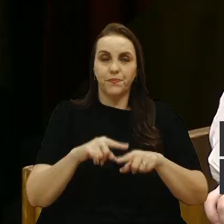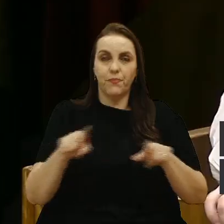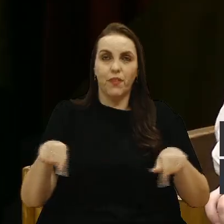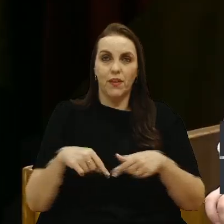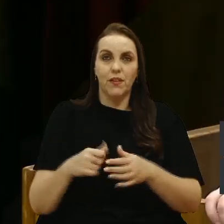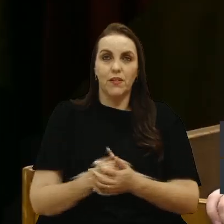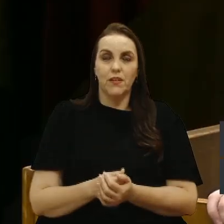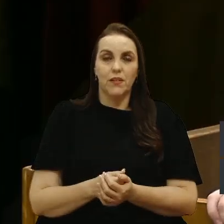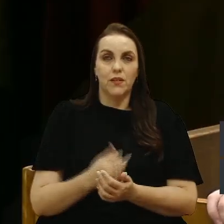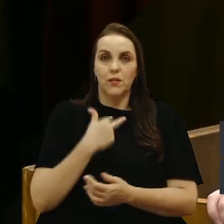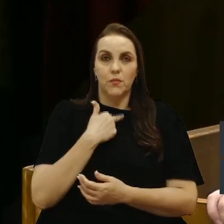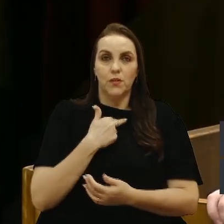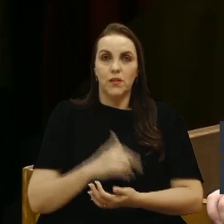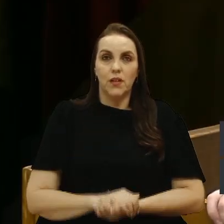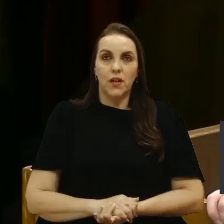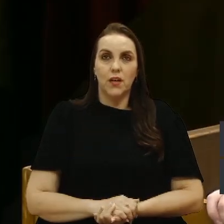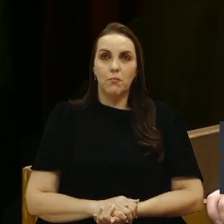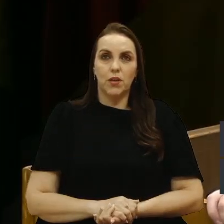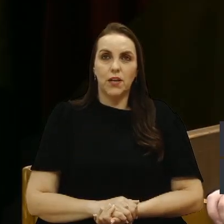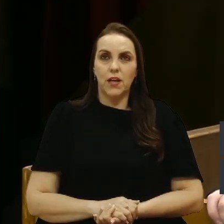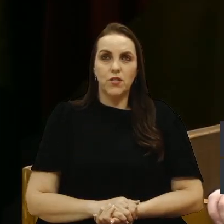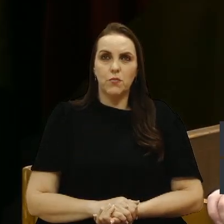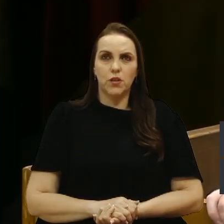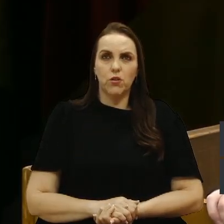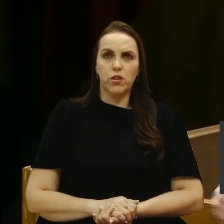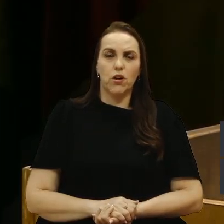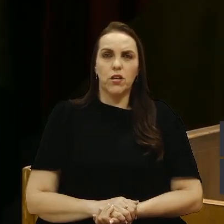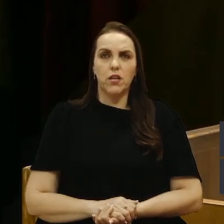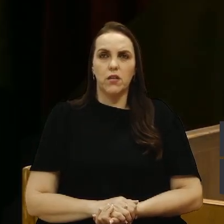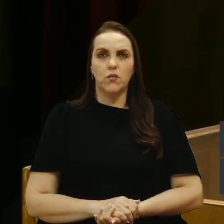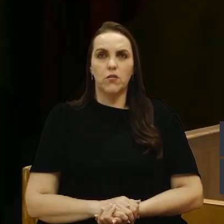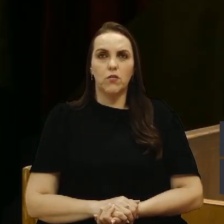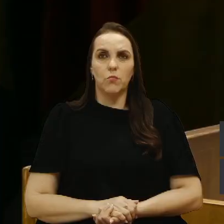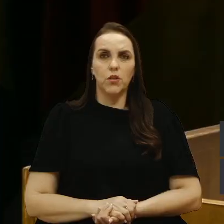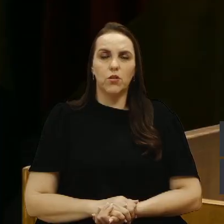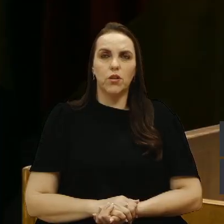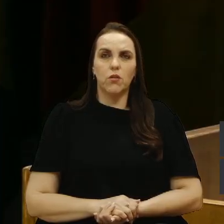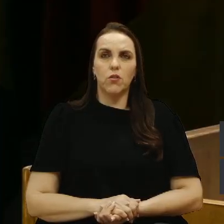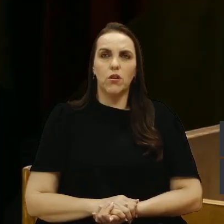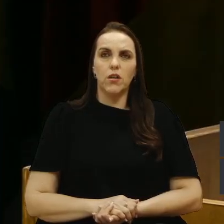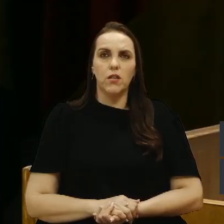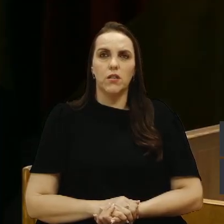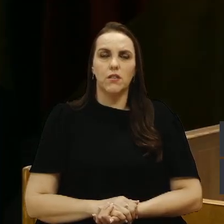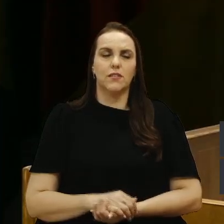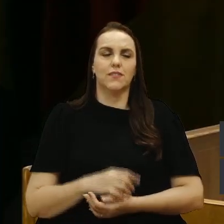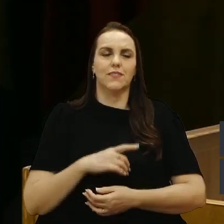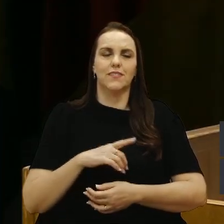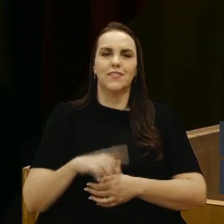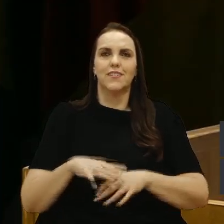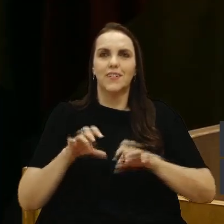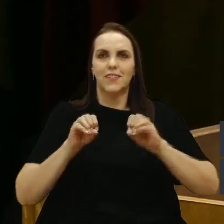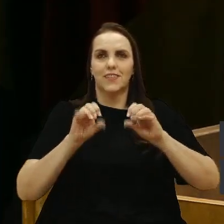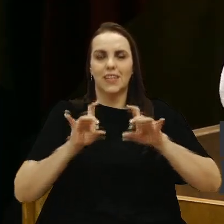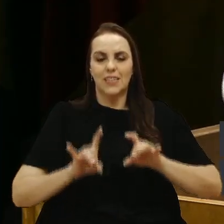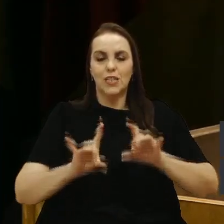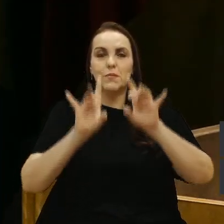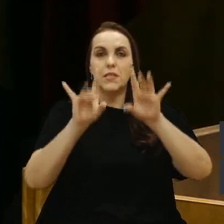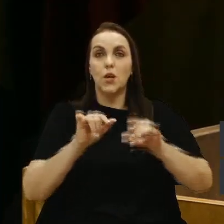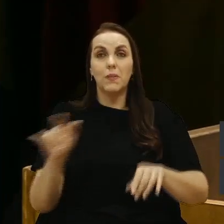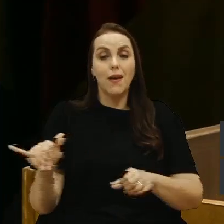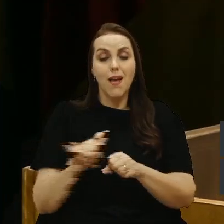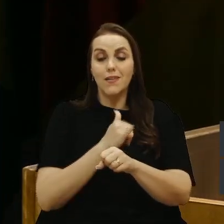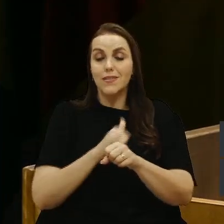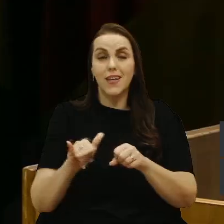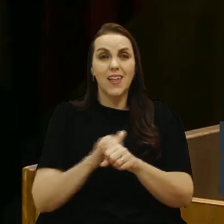aula, não podem. E daí, sabe o que acontece? Desloca a professora da educação especial, que está ali para criar estratégia